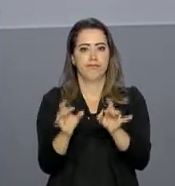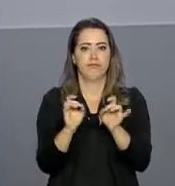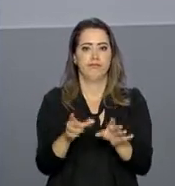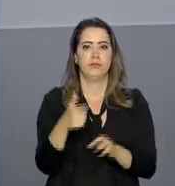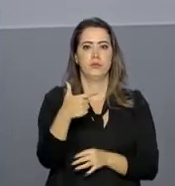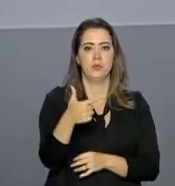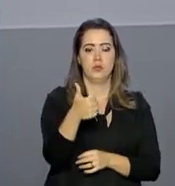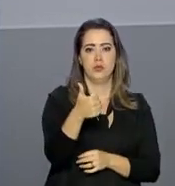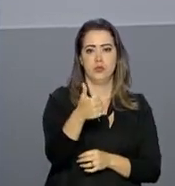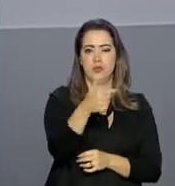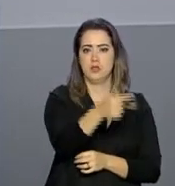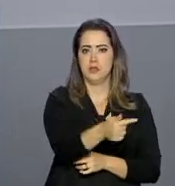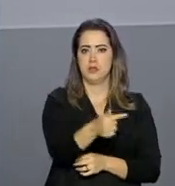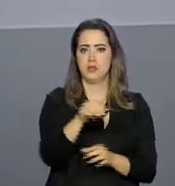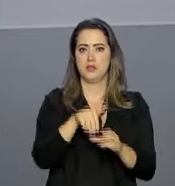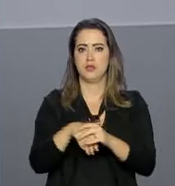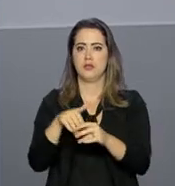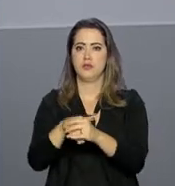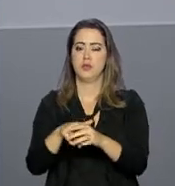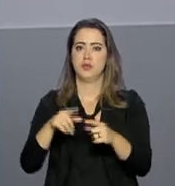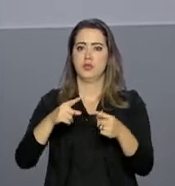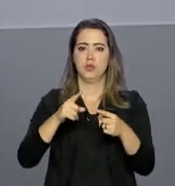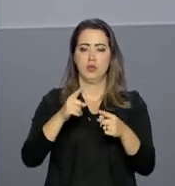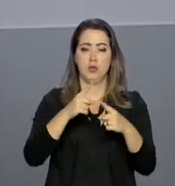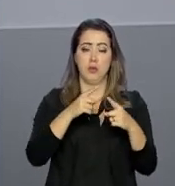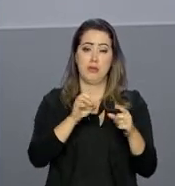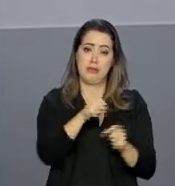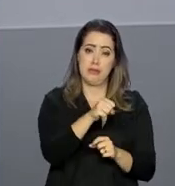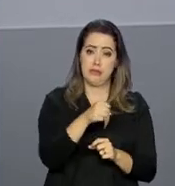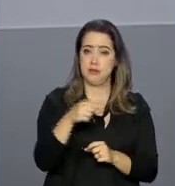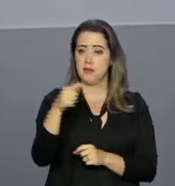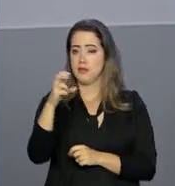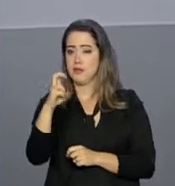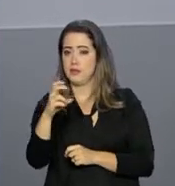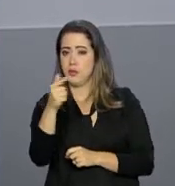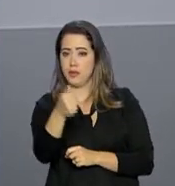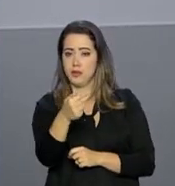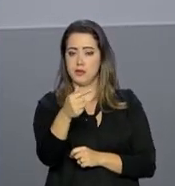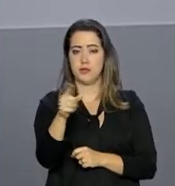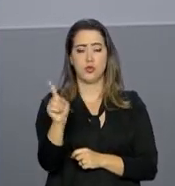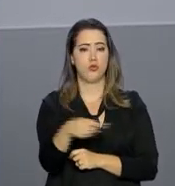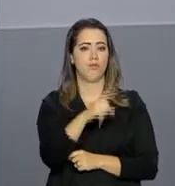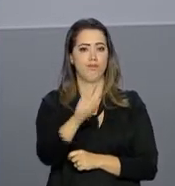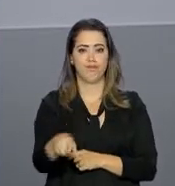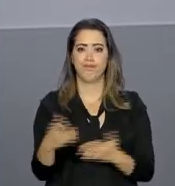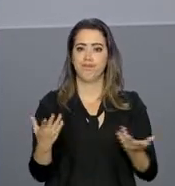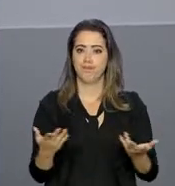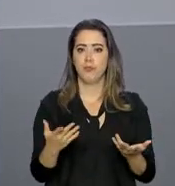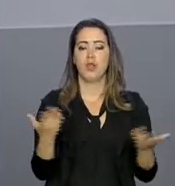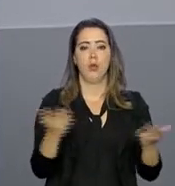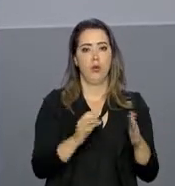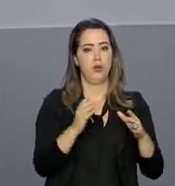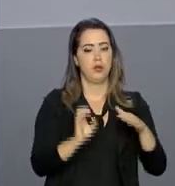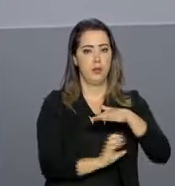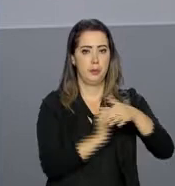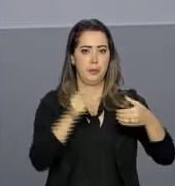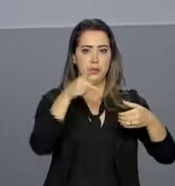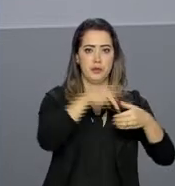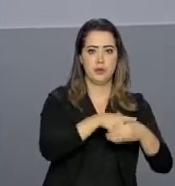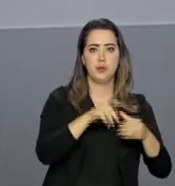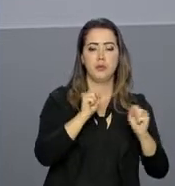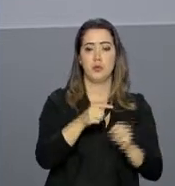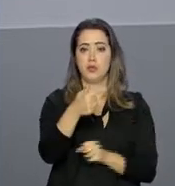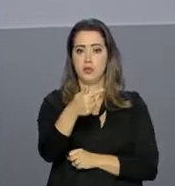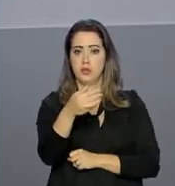57 a proposta permite à petrobras transferir até 70% de seu direito de exploração de 5 bilhões